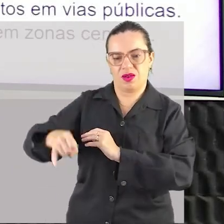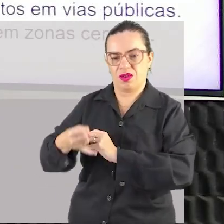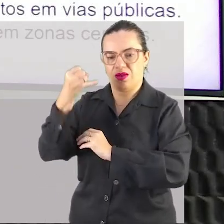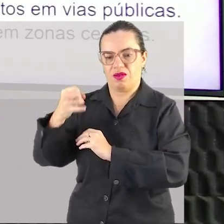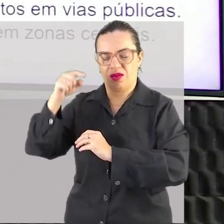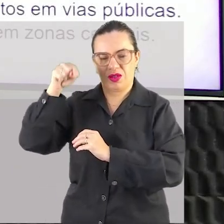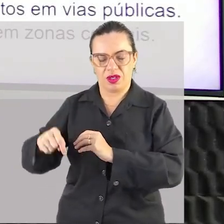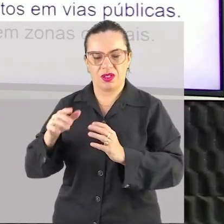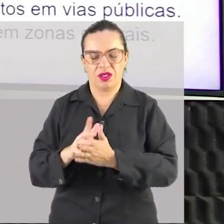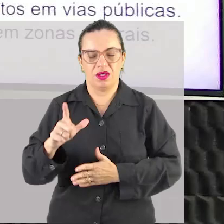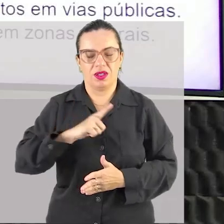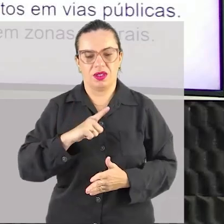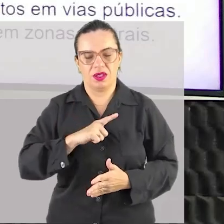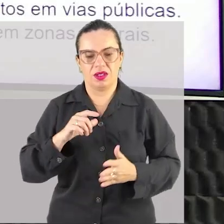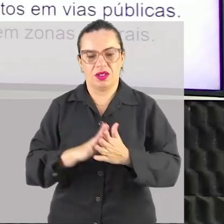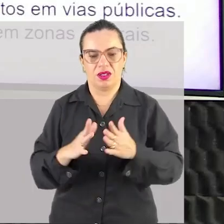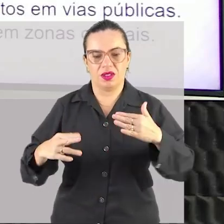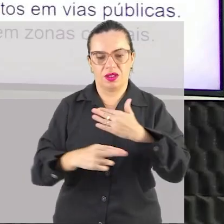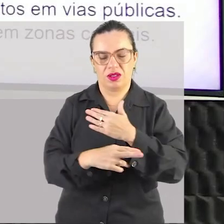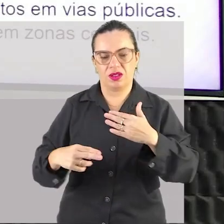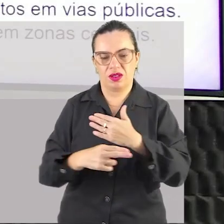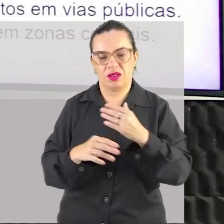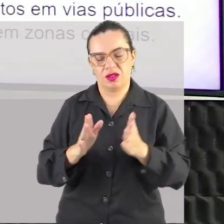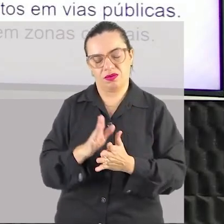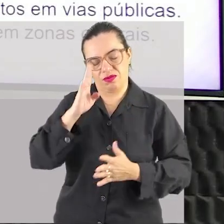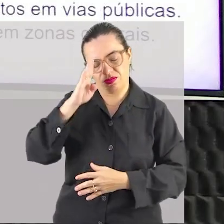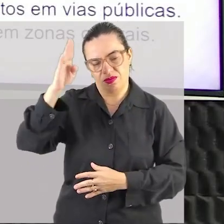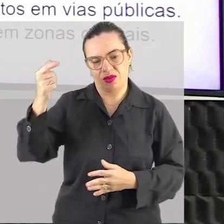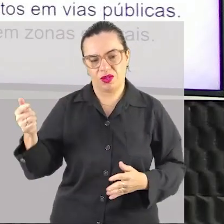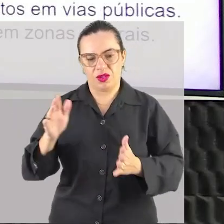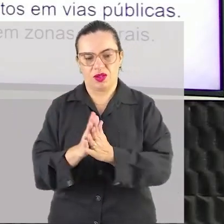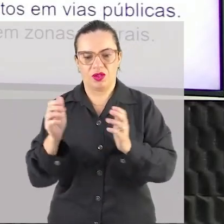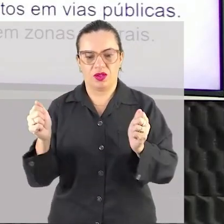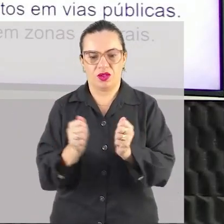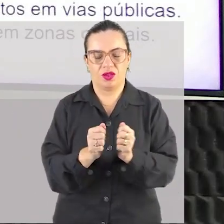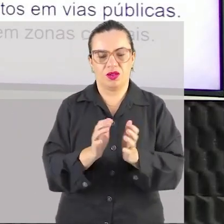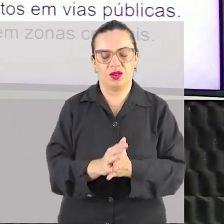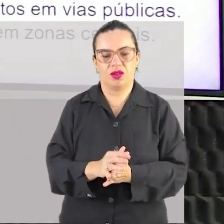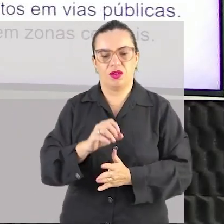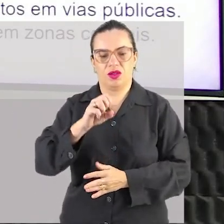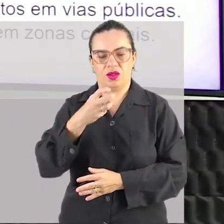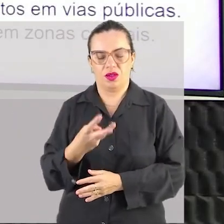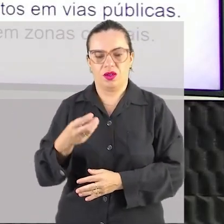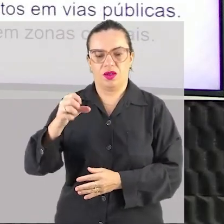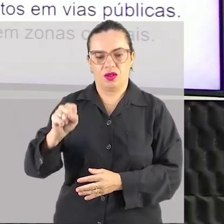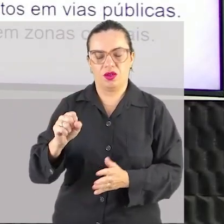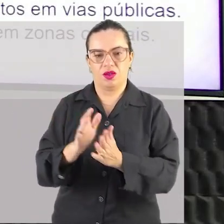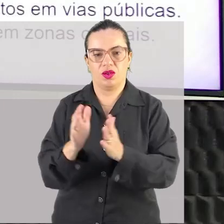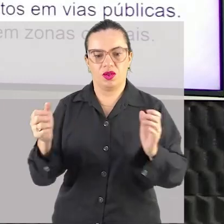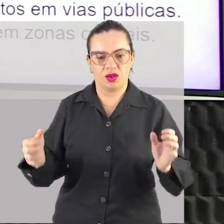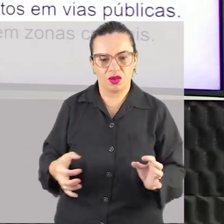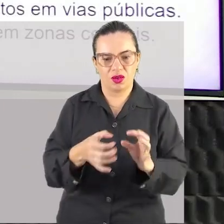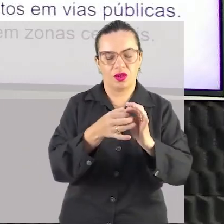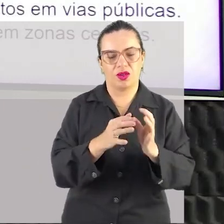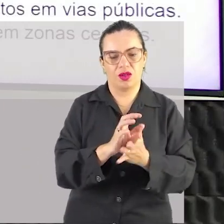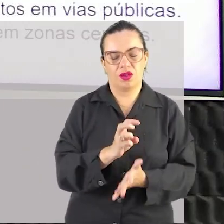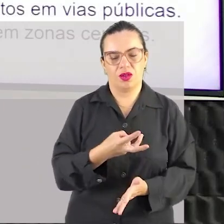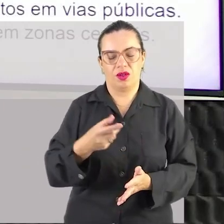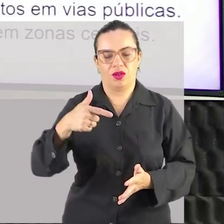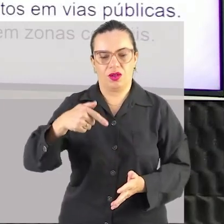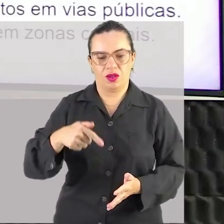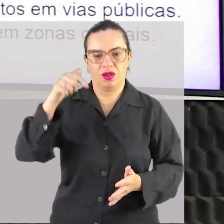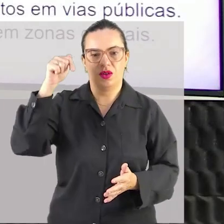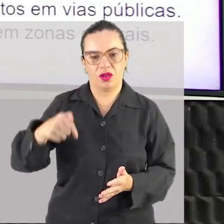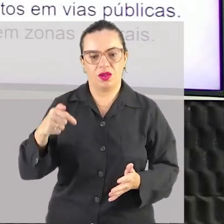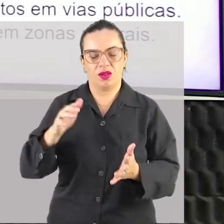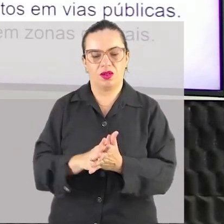Urb ou seja essa questão 38 junto com a questão 37 estão enlaçadas no mesmo cenário do